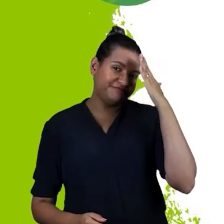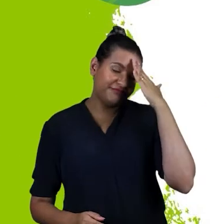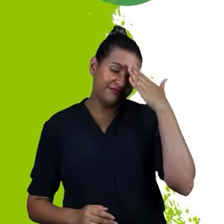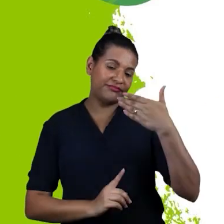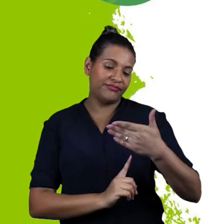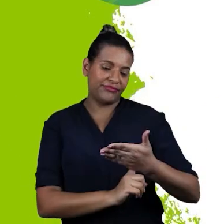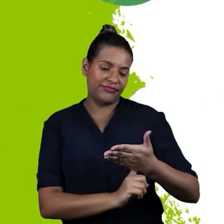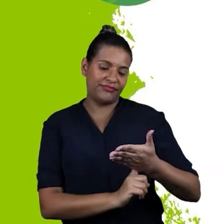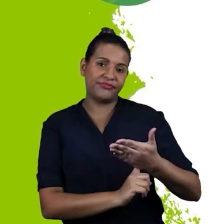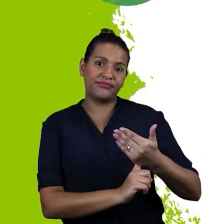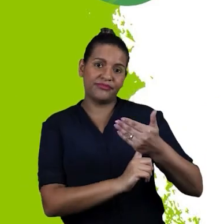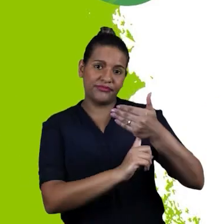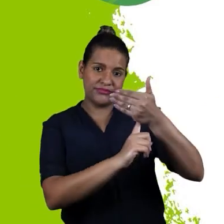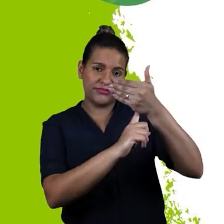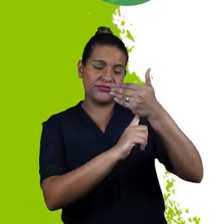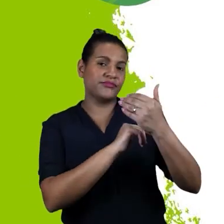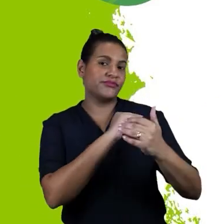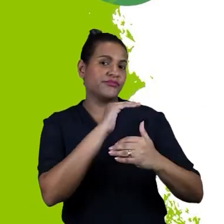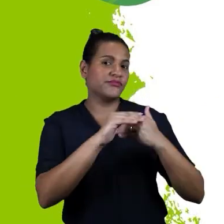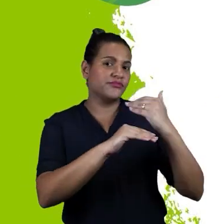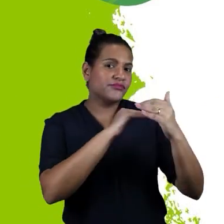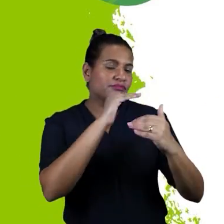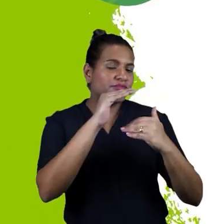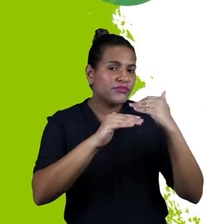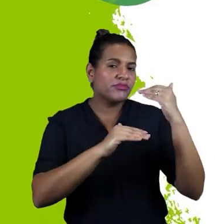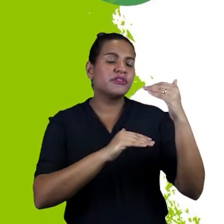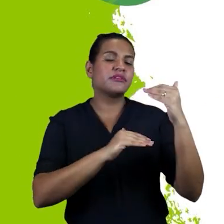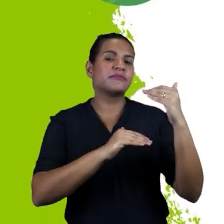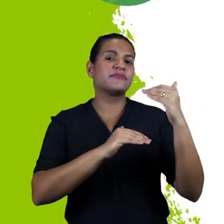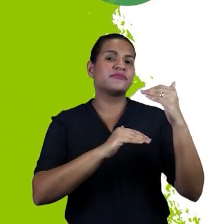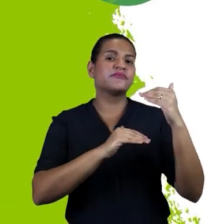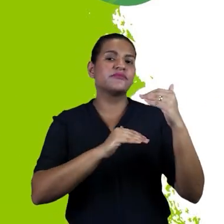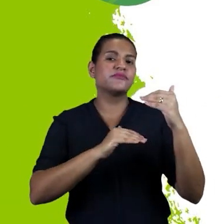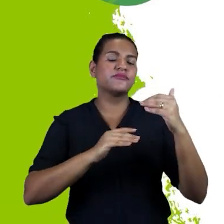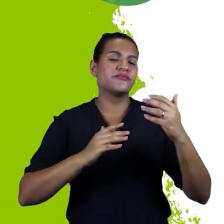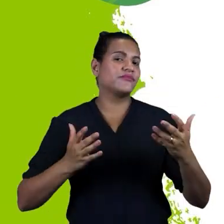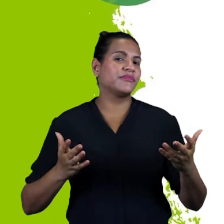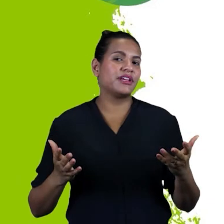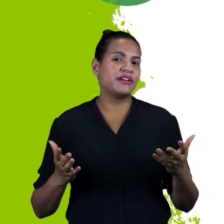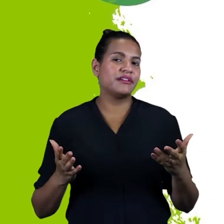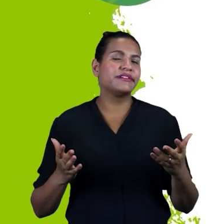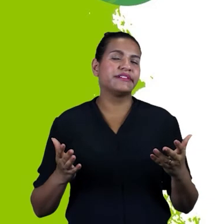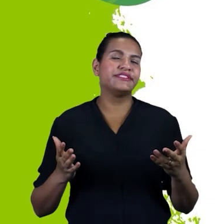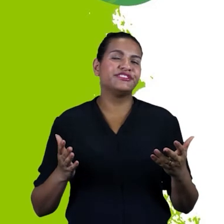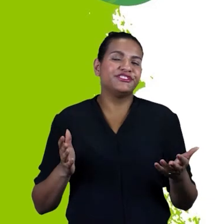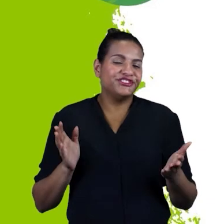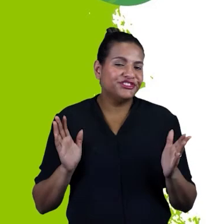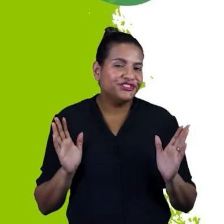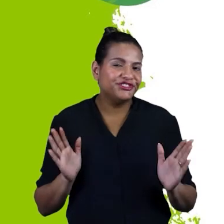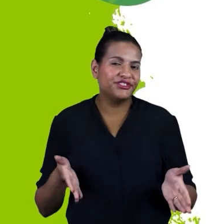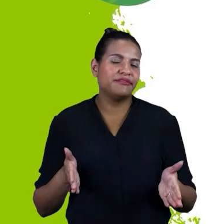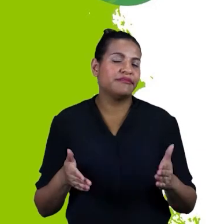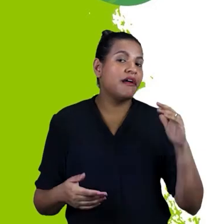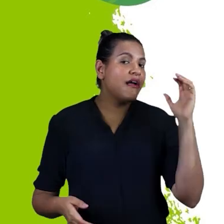sabe que a evolução tecnológica ela